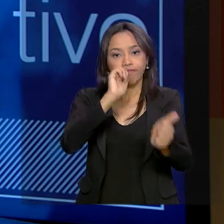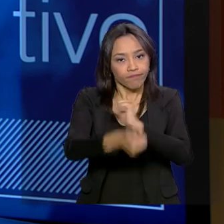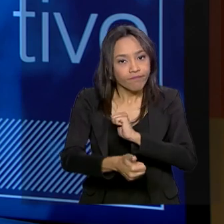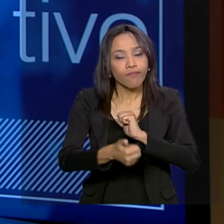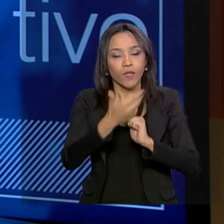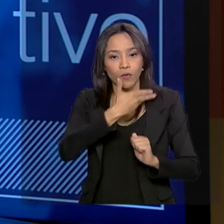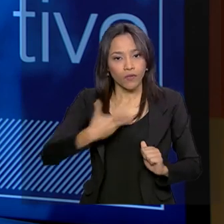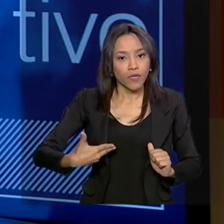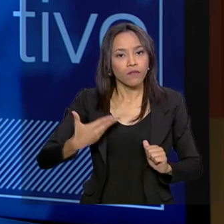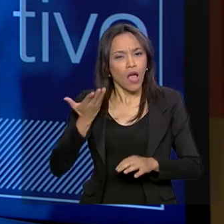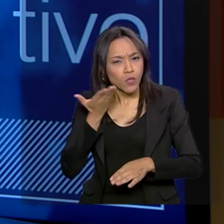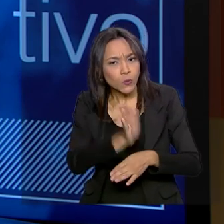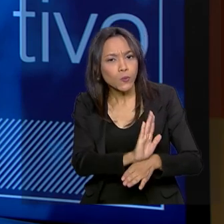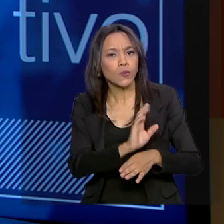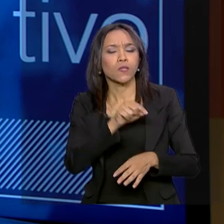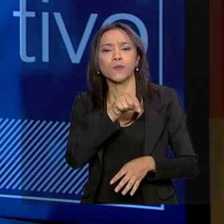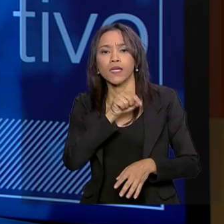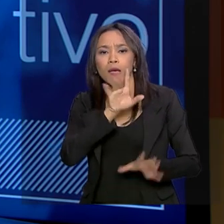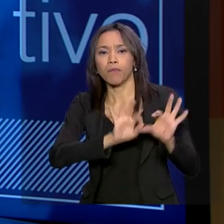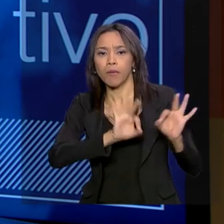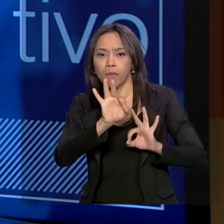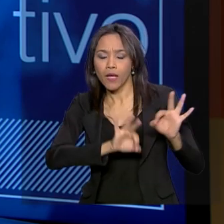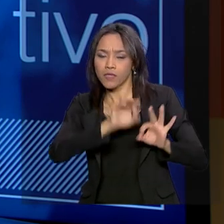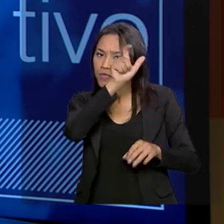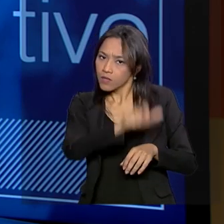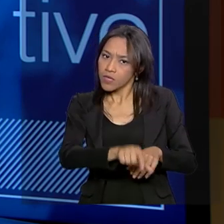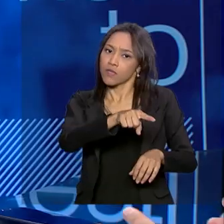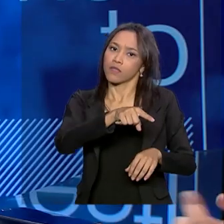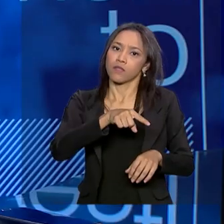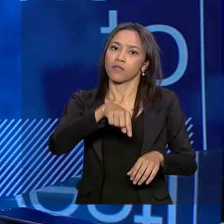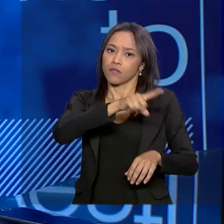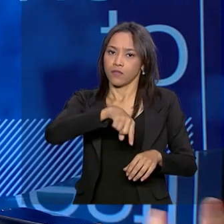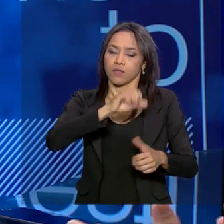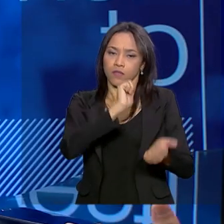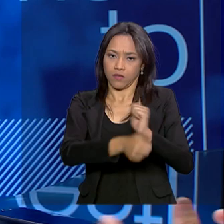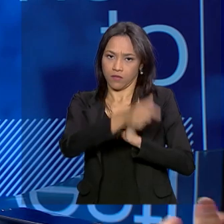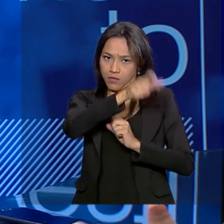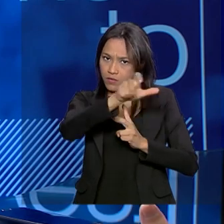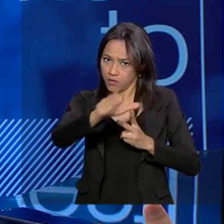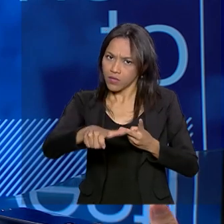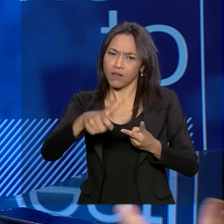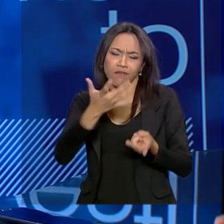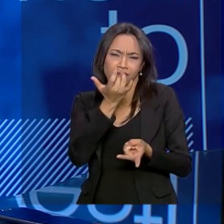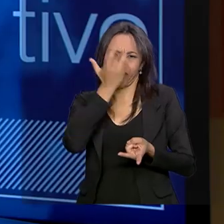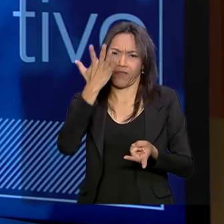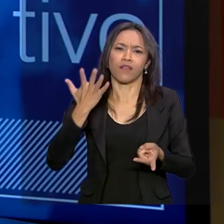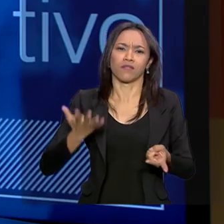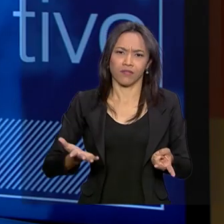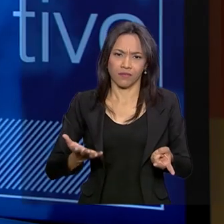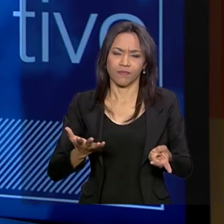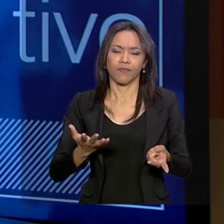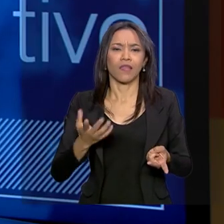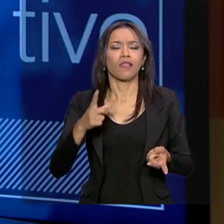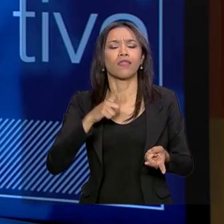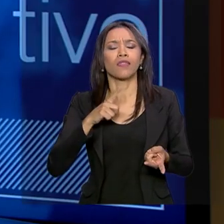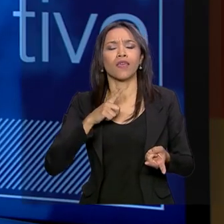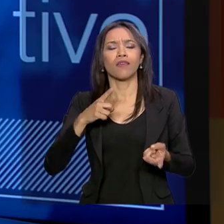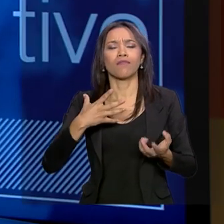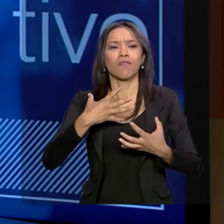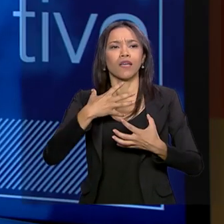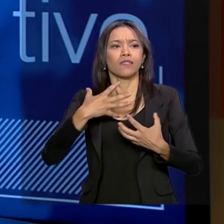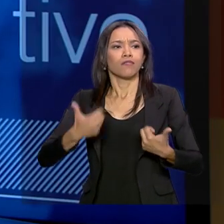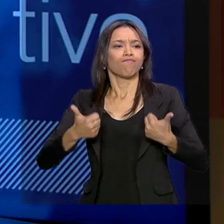a preparação desses atletas, né, com maior facilidade, né? Eles têm mais tranquilidade